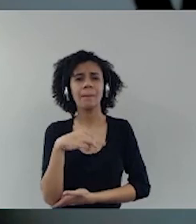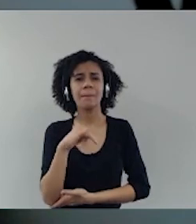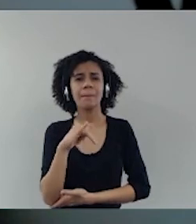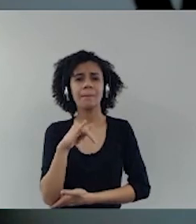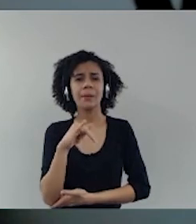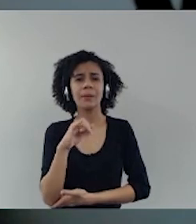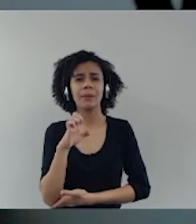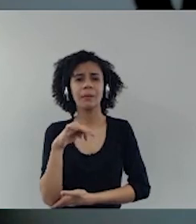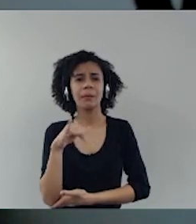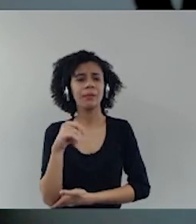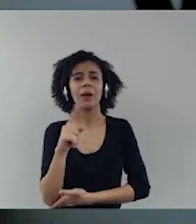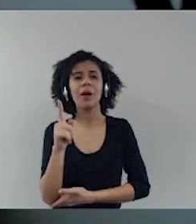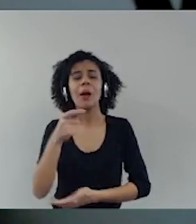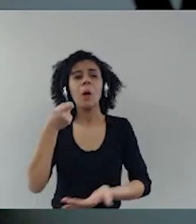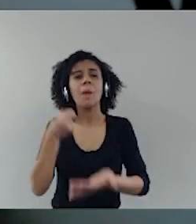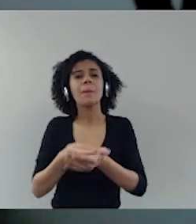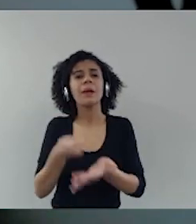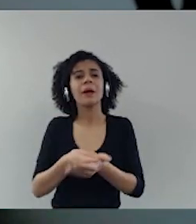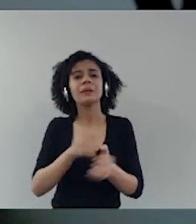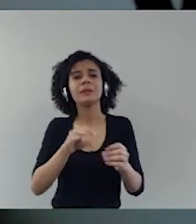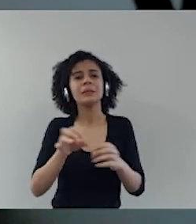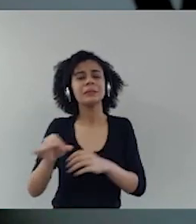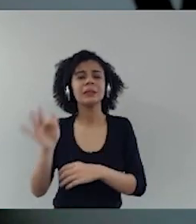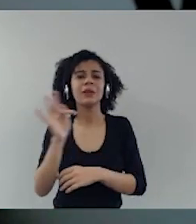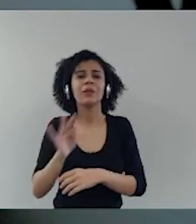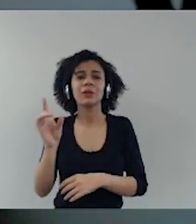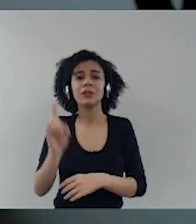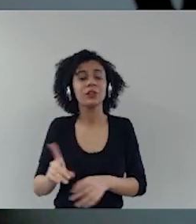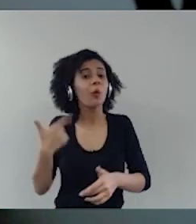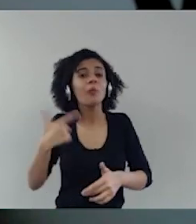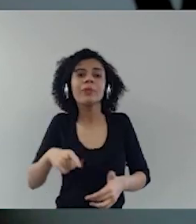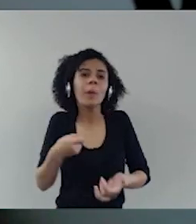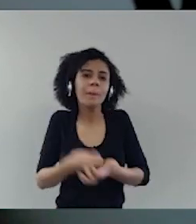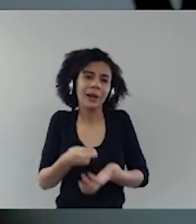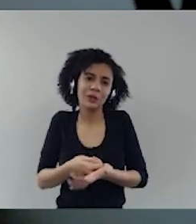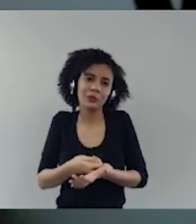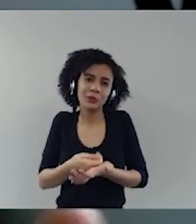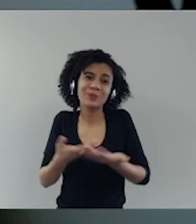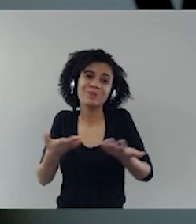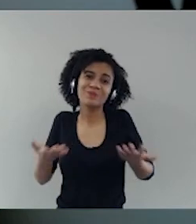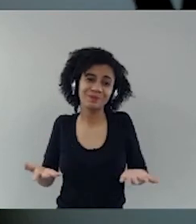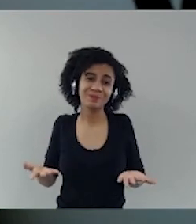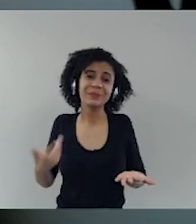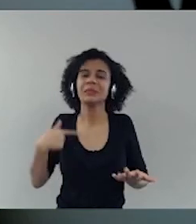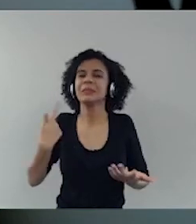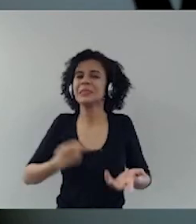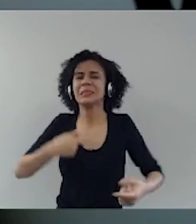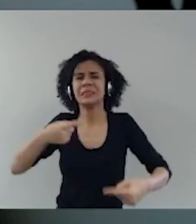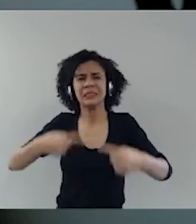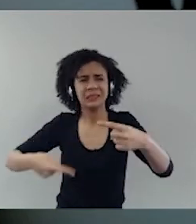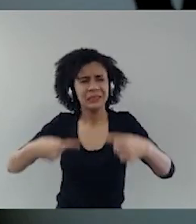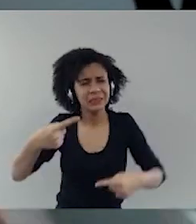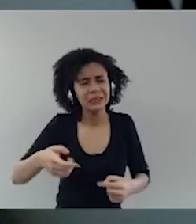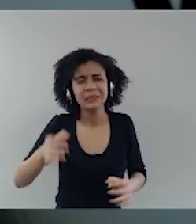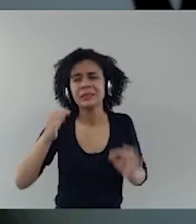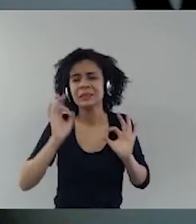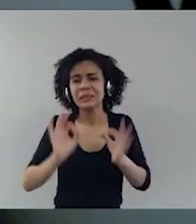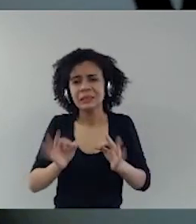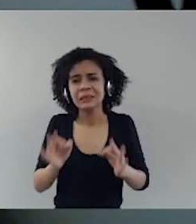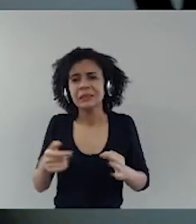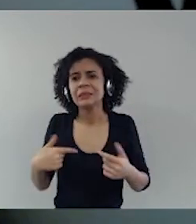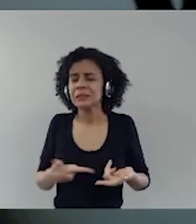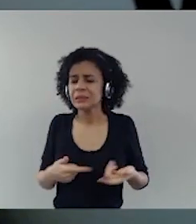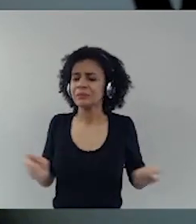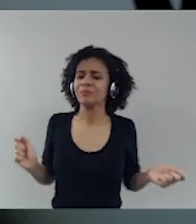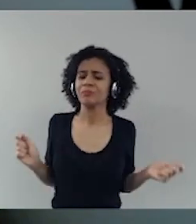nas instituições de ensino, das faculdades de direito. Apesar de toda essa discussão e apesar da possibilidade da